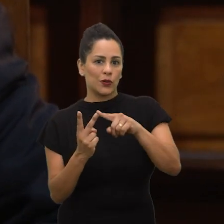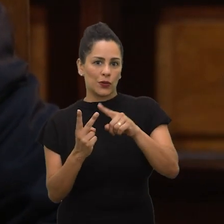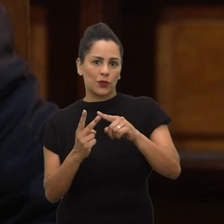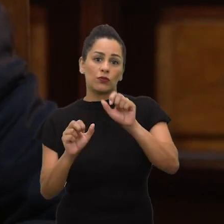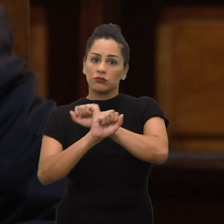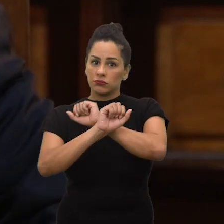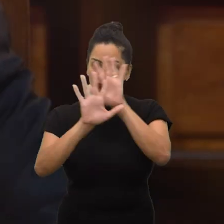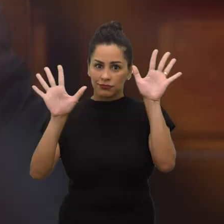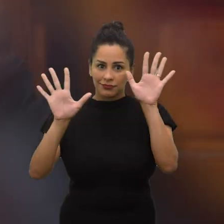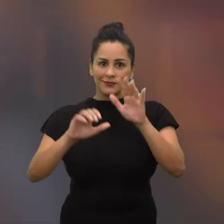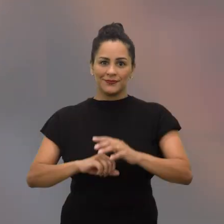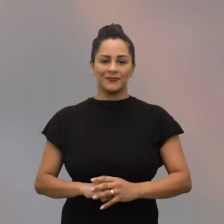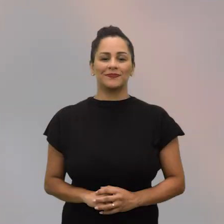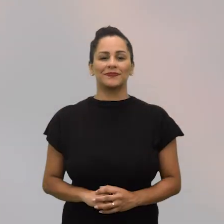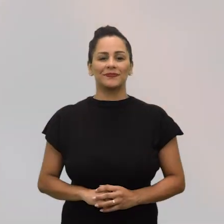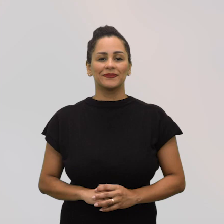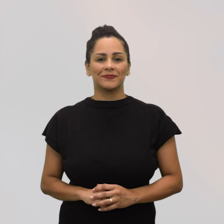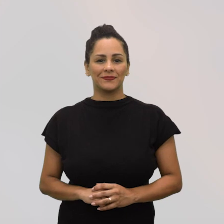transparentes